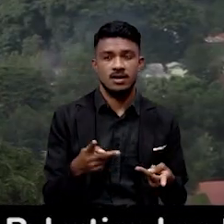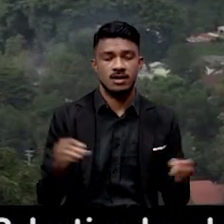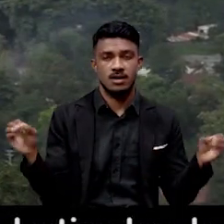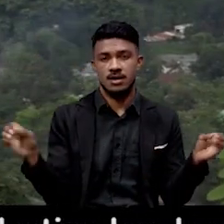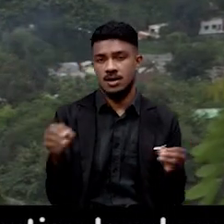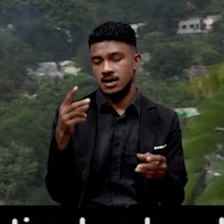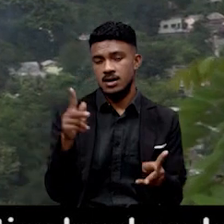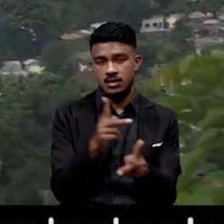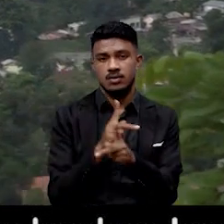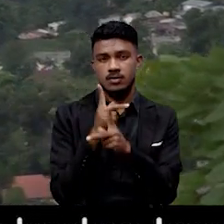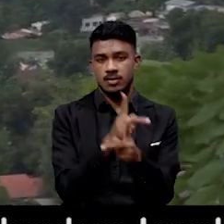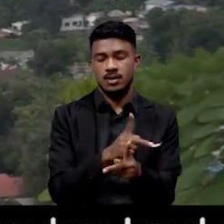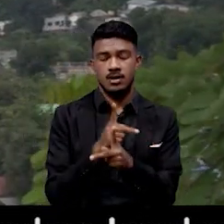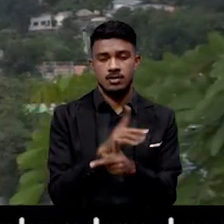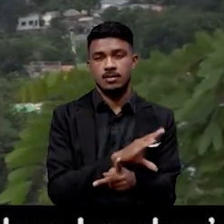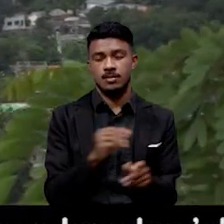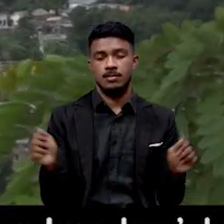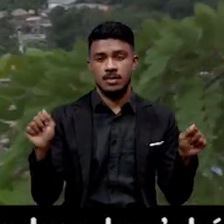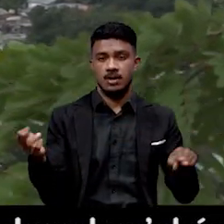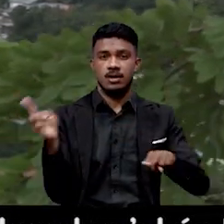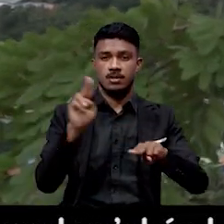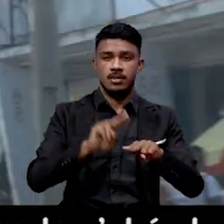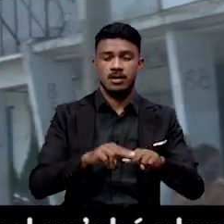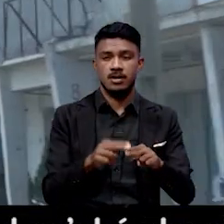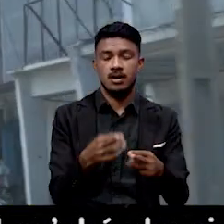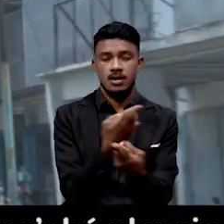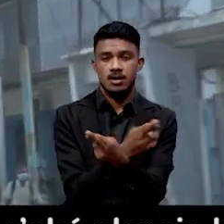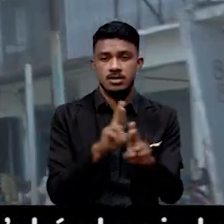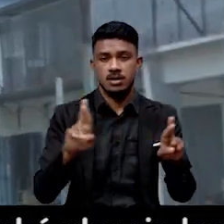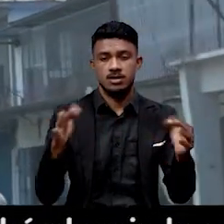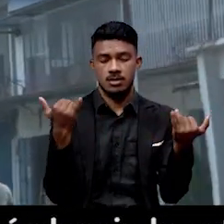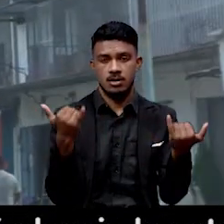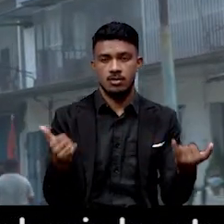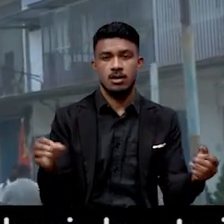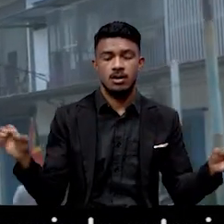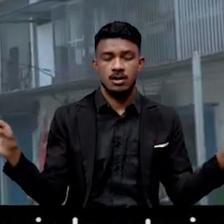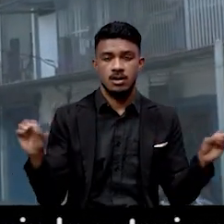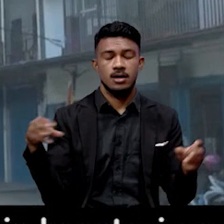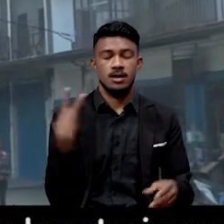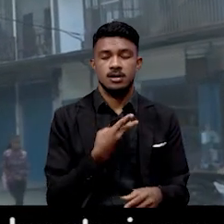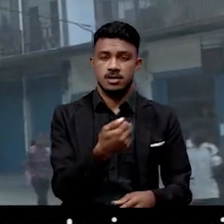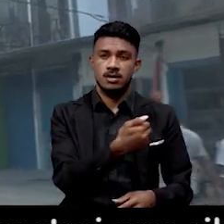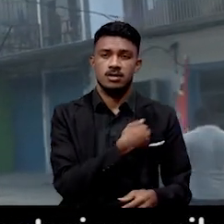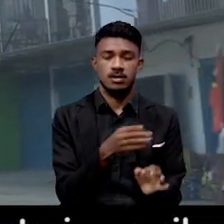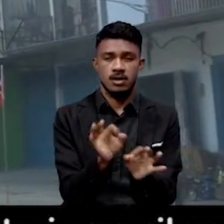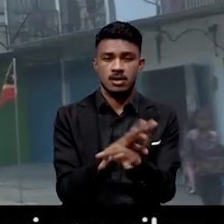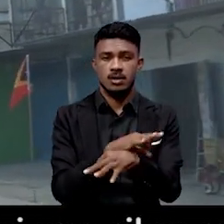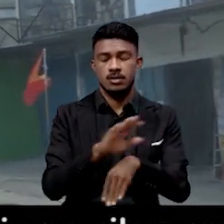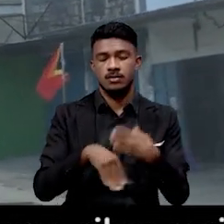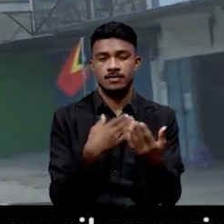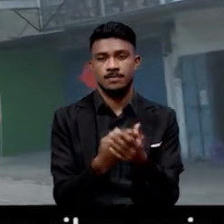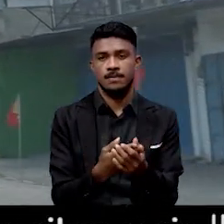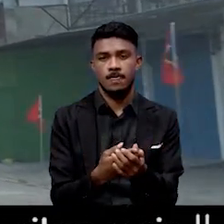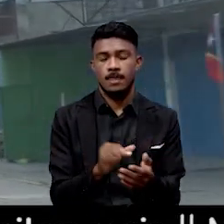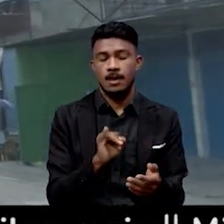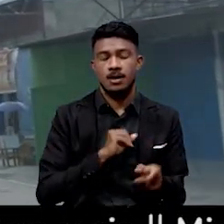descontrolado etuan. Meu ordenamento, desde que estava a restauração, estou agora e terceira consegue fazer ordenamento. Há